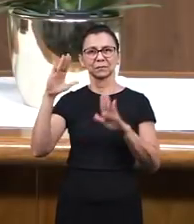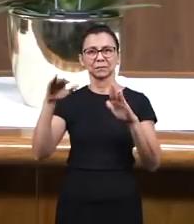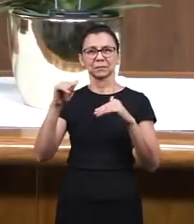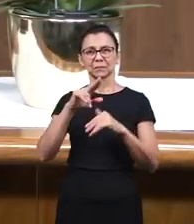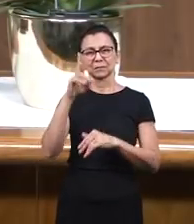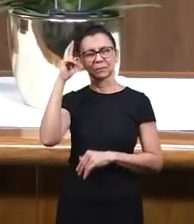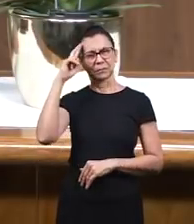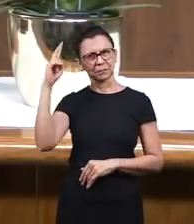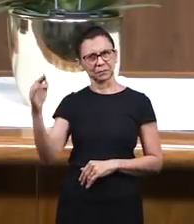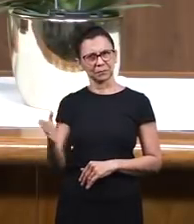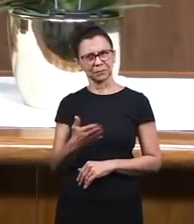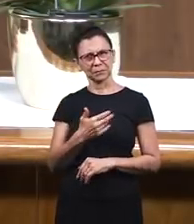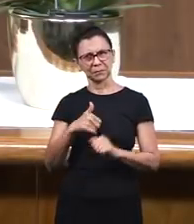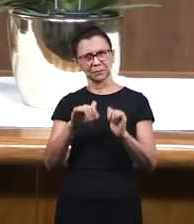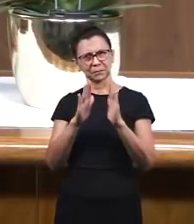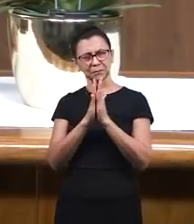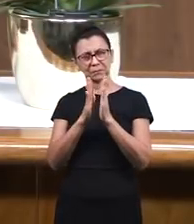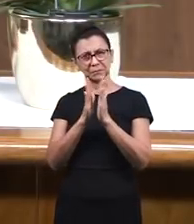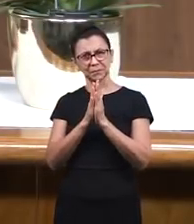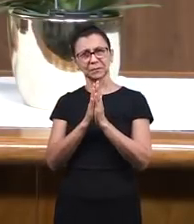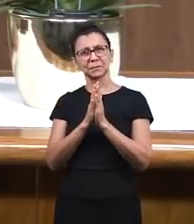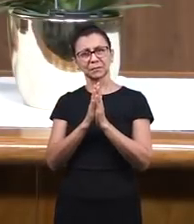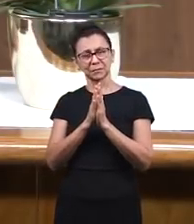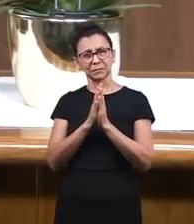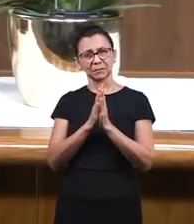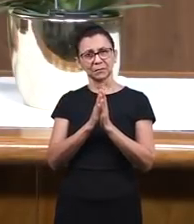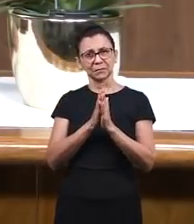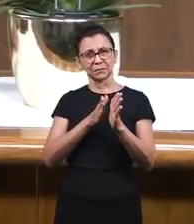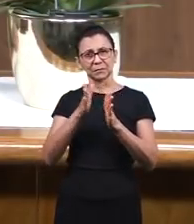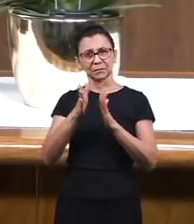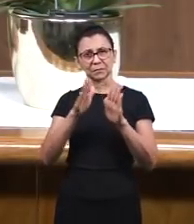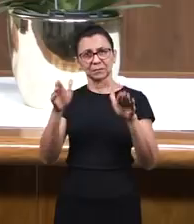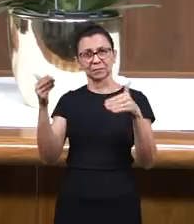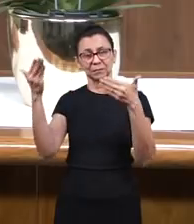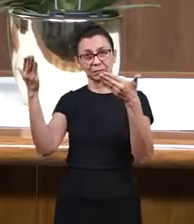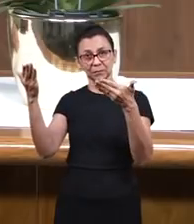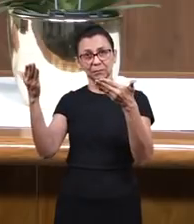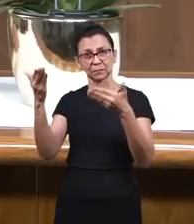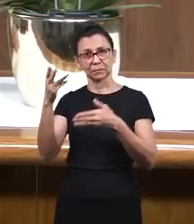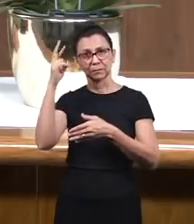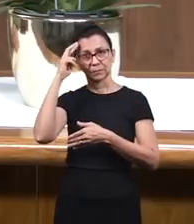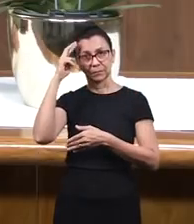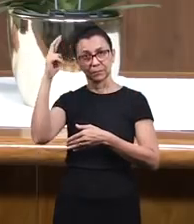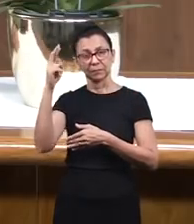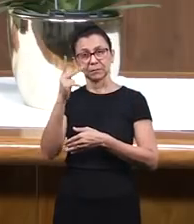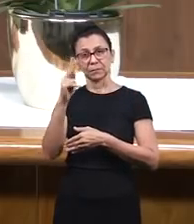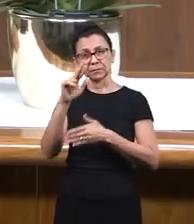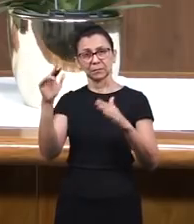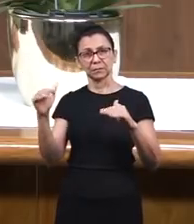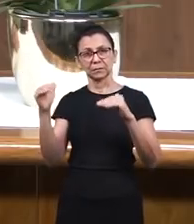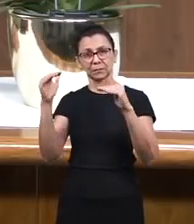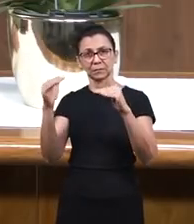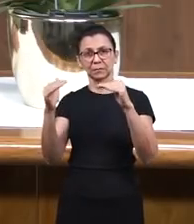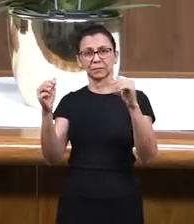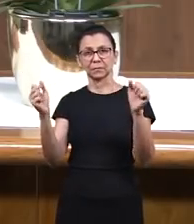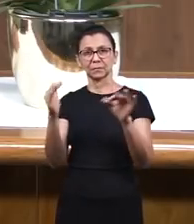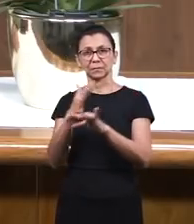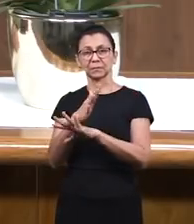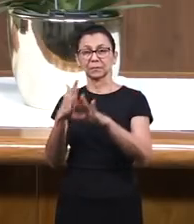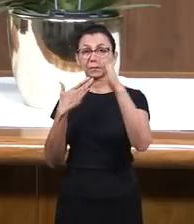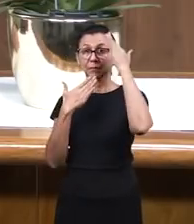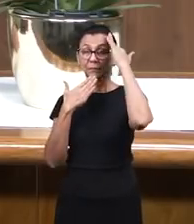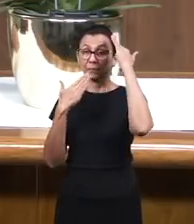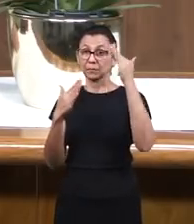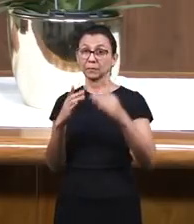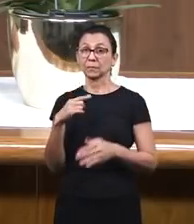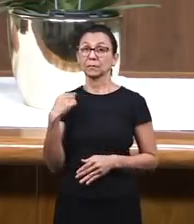Glória a Deus, louvado seja o nome do Senhor. Vamos orar então, entregando no altar do Senhor o período desta tarde. Senhor, nós louvamos o Teu nome, Te glorificamos, ó